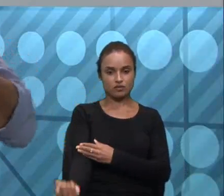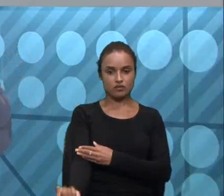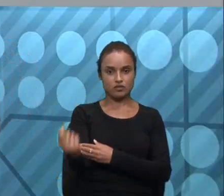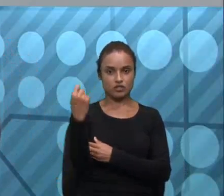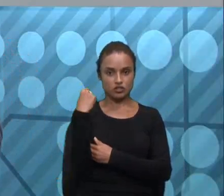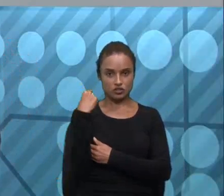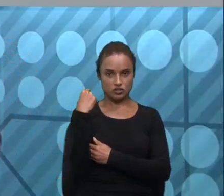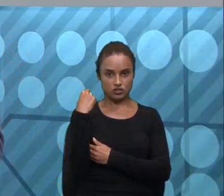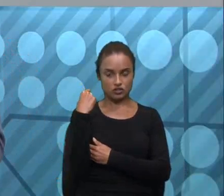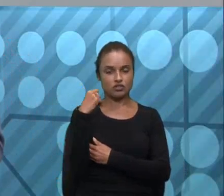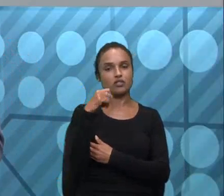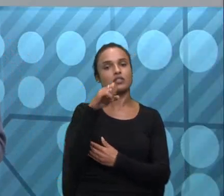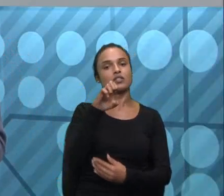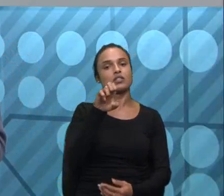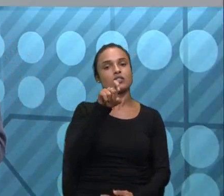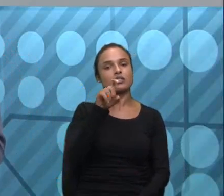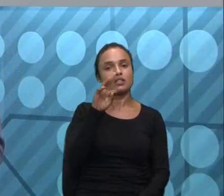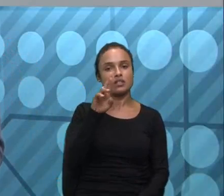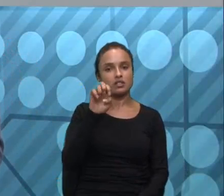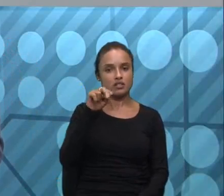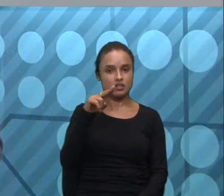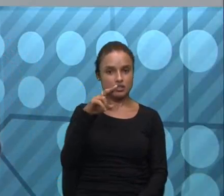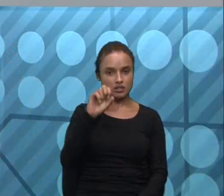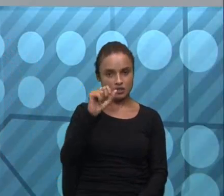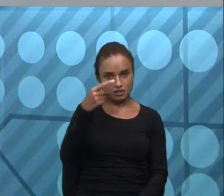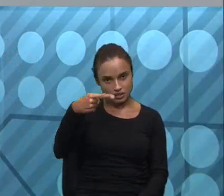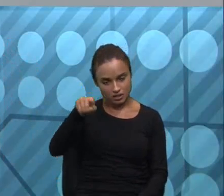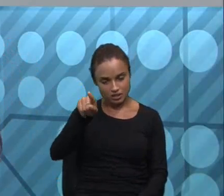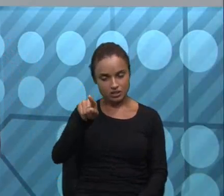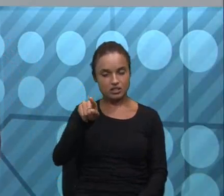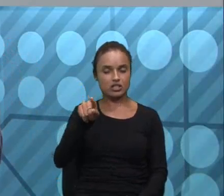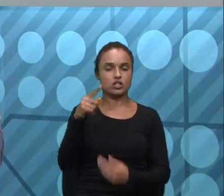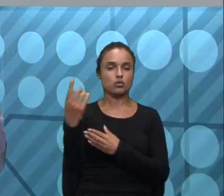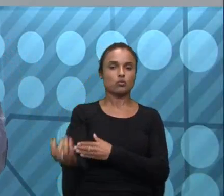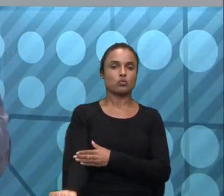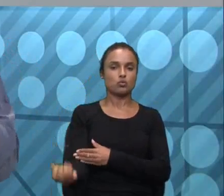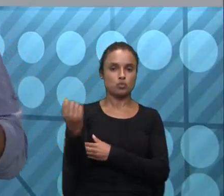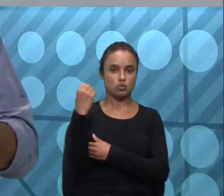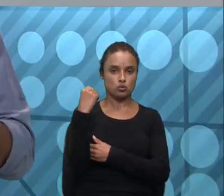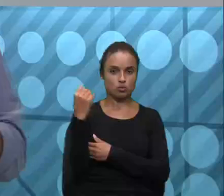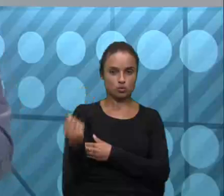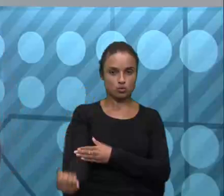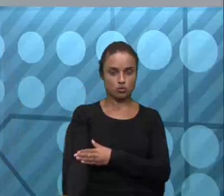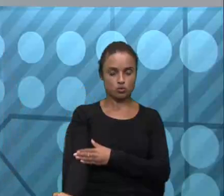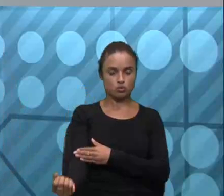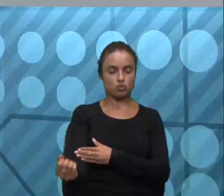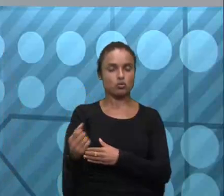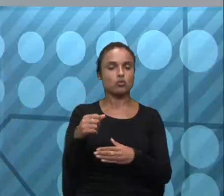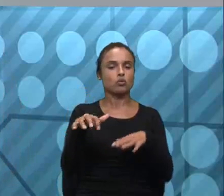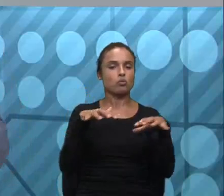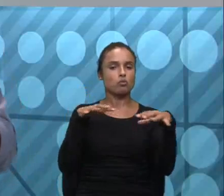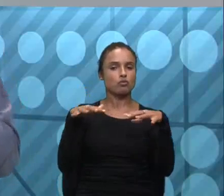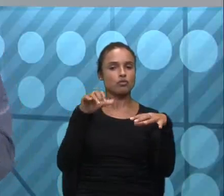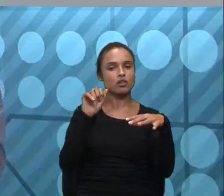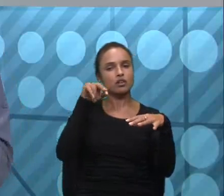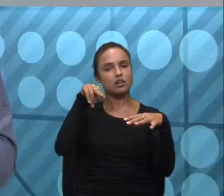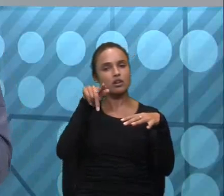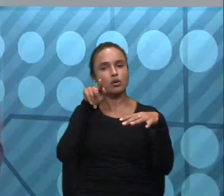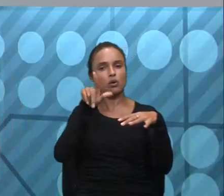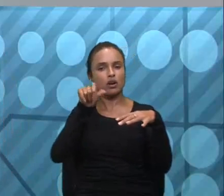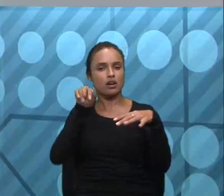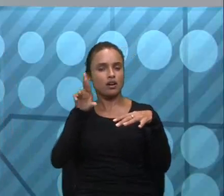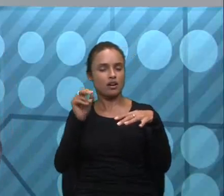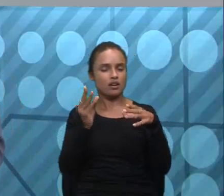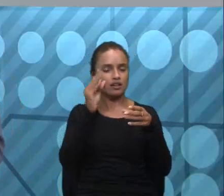Coloca a adução e abdução também, tá? Então lembra que quando eu falei de movimentos angulares, aí eu comecei a falar que é flexão e extensão, que é